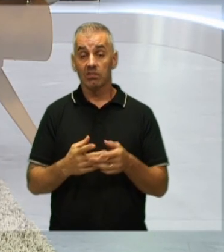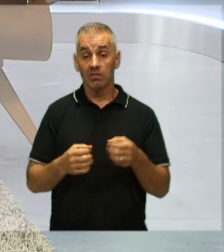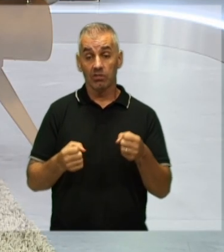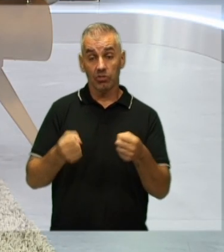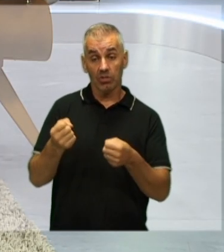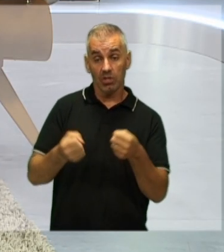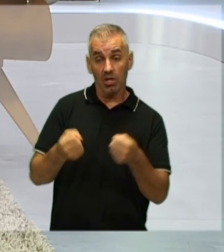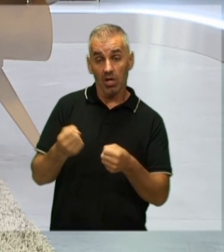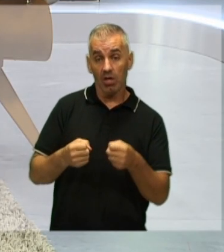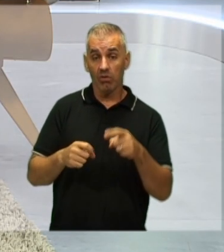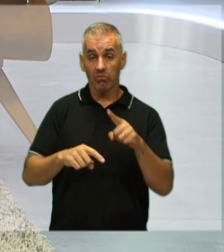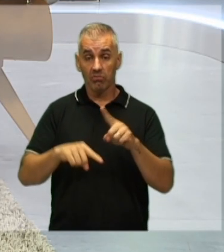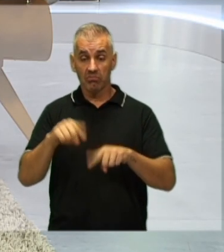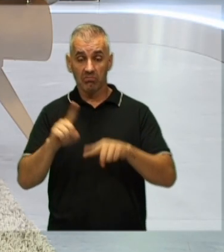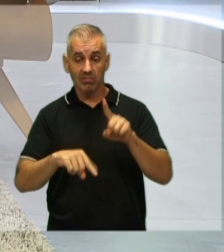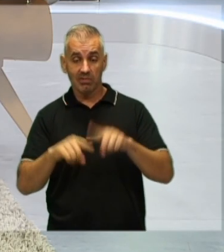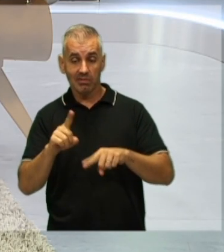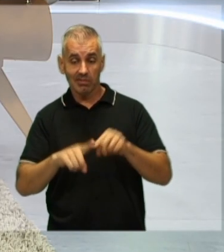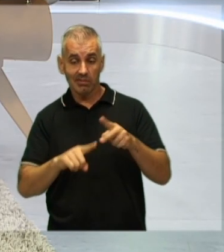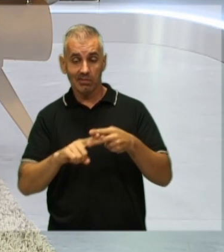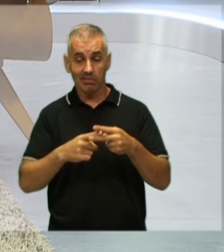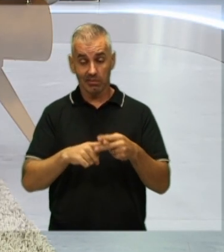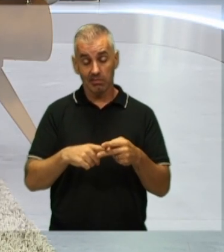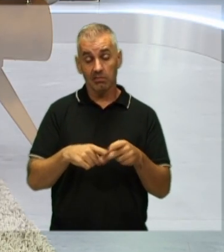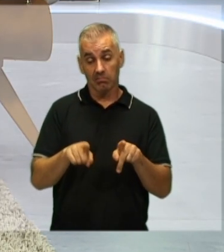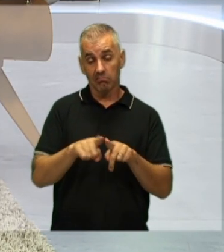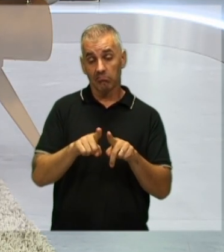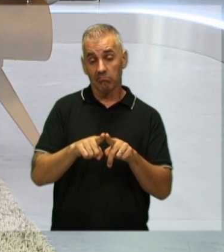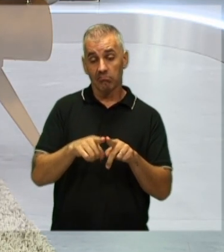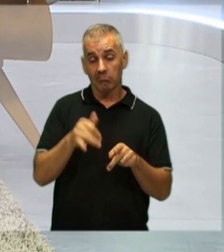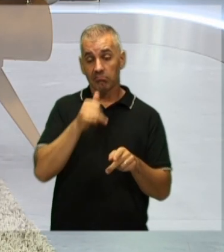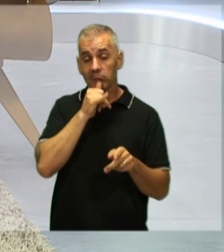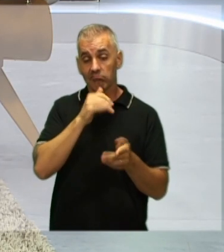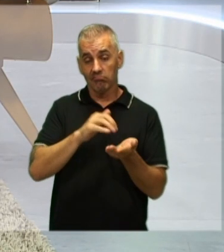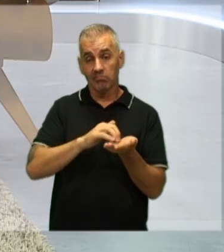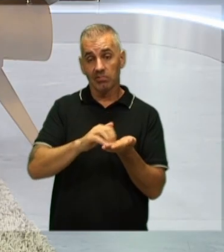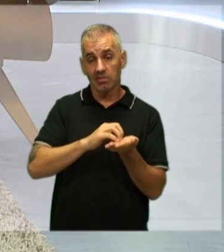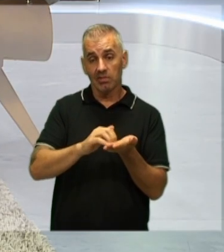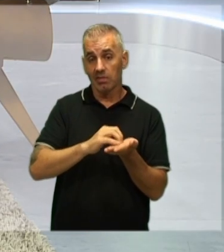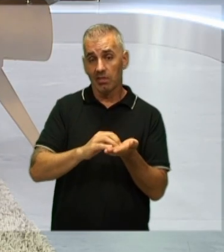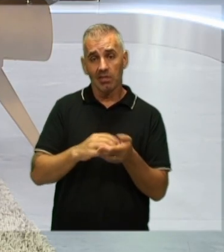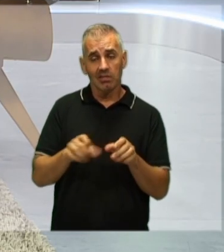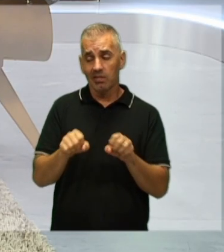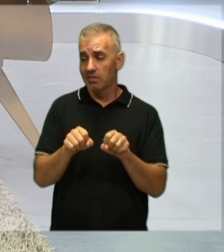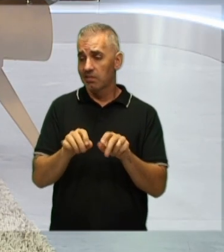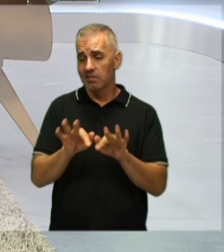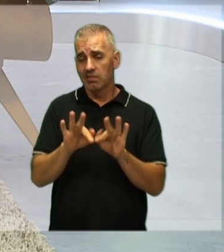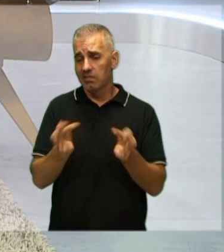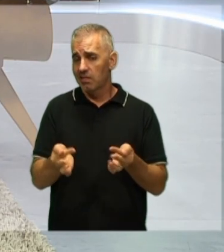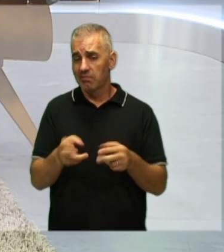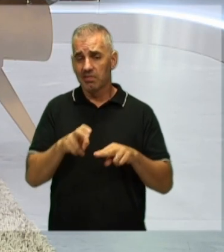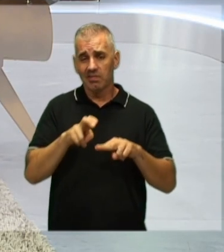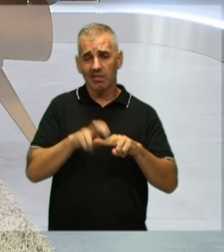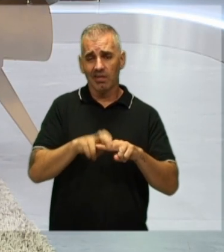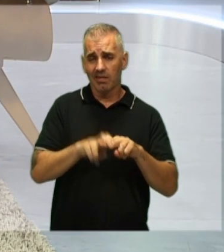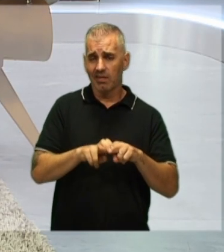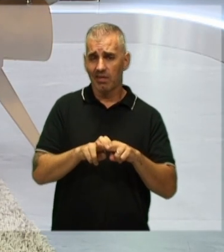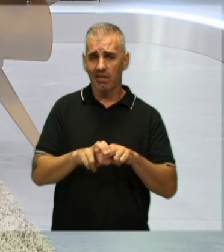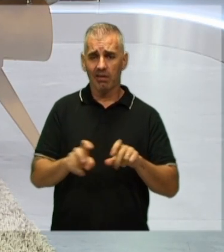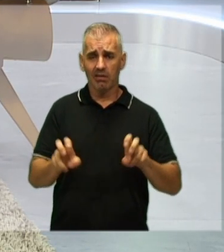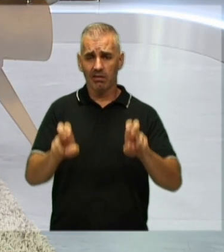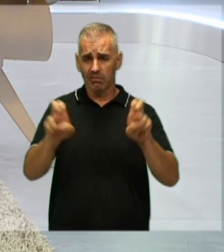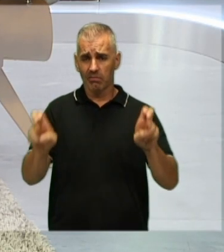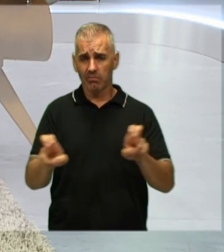equipamentos, como, por exemplo, na secretaria, coisas simples às vezes, cadeiras, computadores,